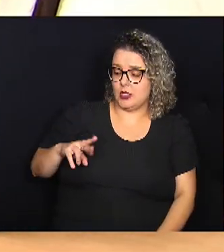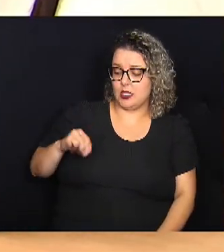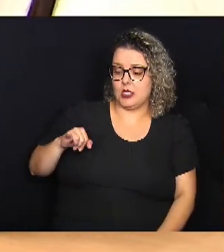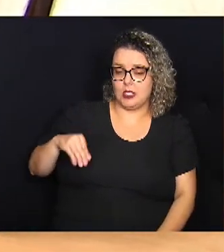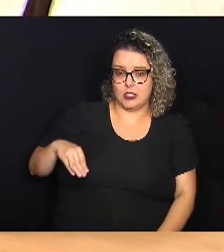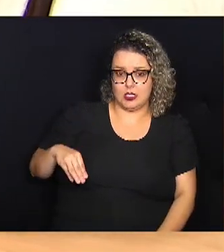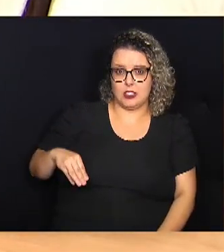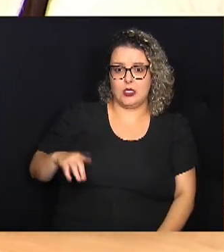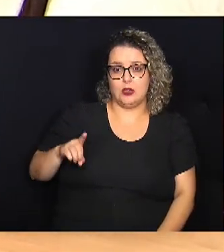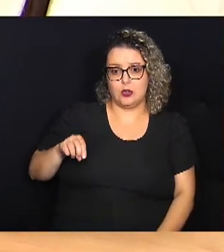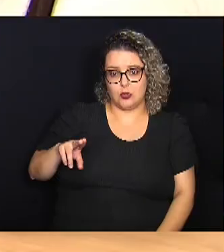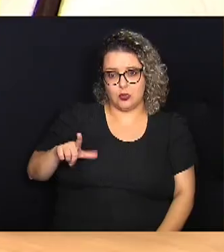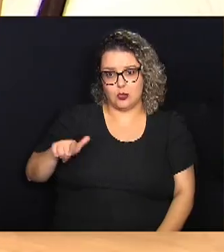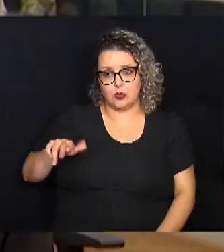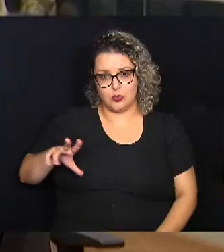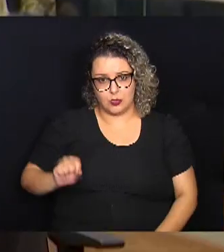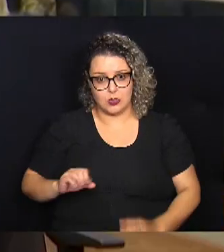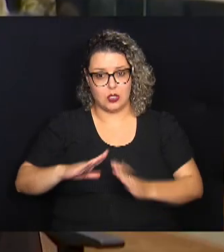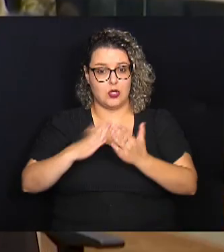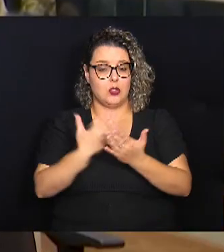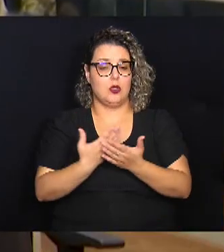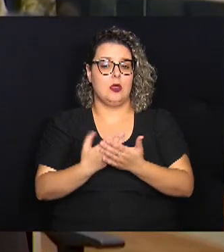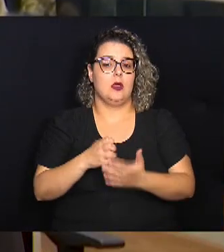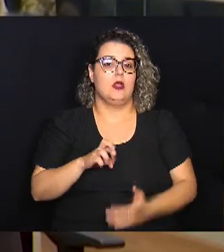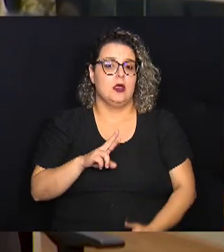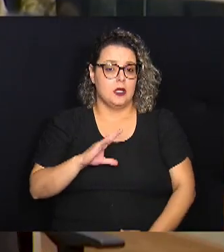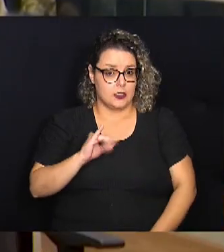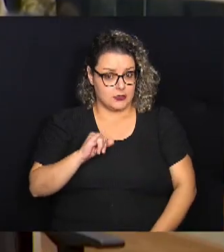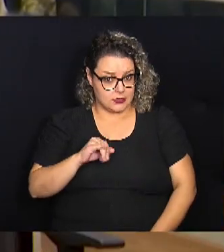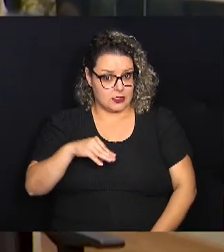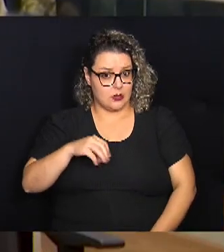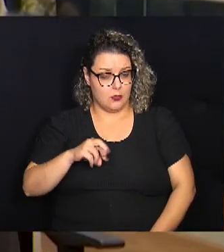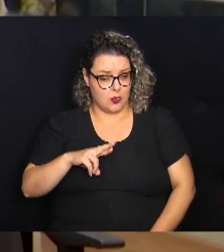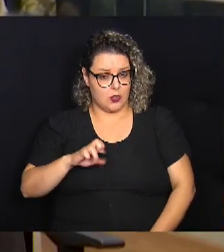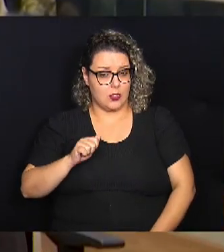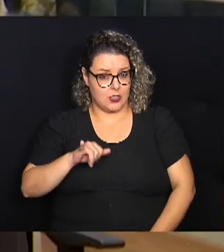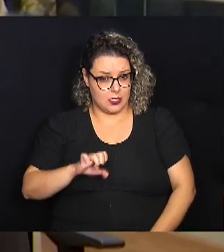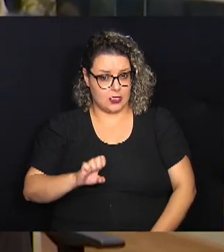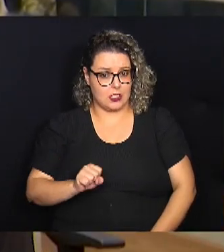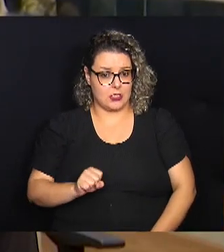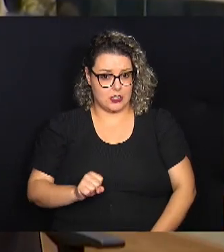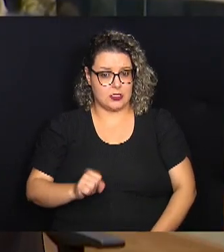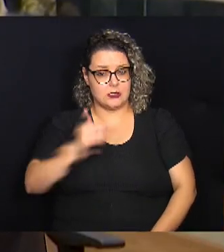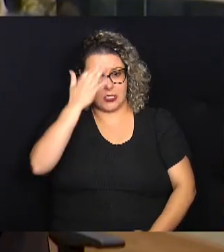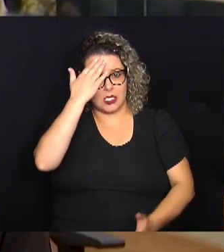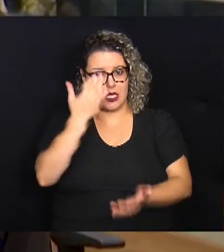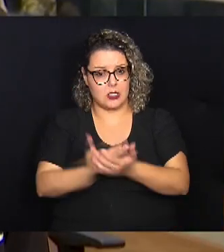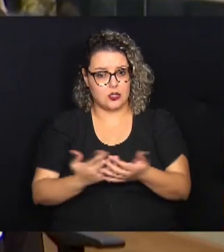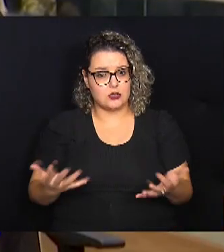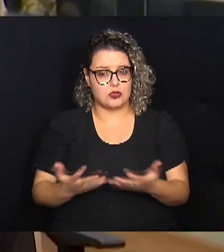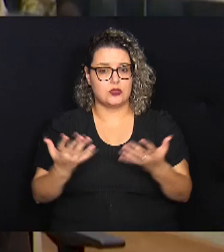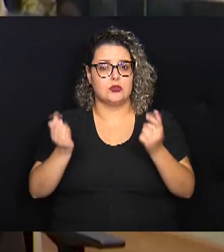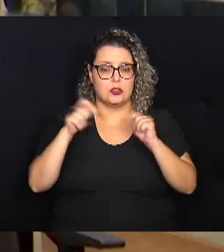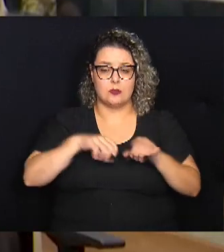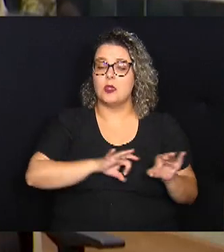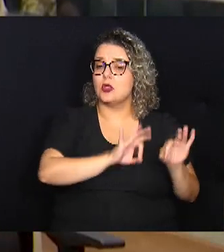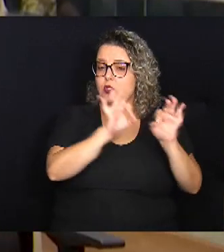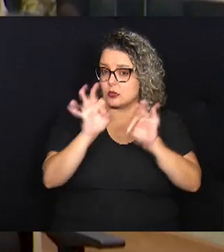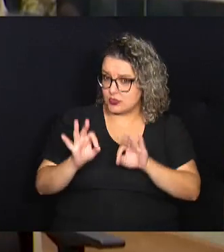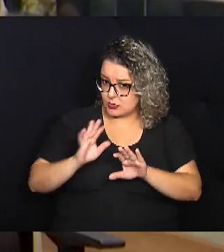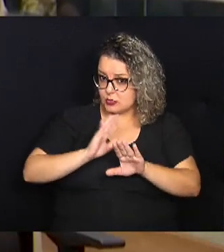Escola Estadual Professor Erci Moraes, acredita que o incentivo pelo acompanhamento mais efetivo da ação